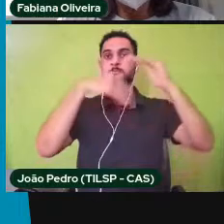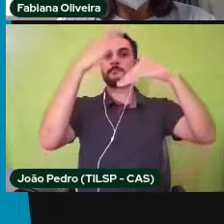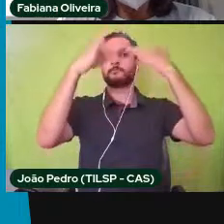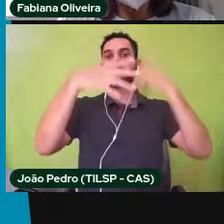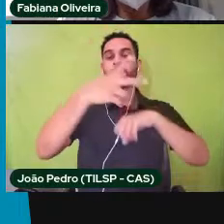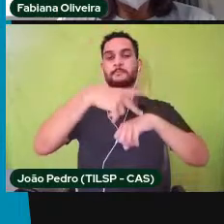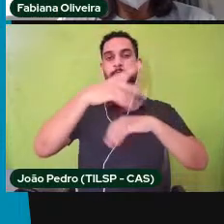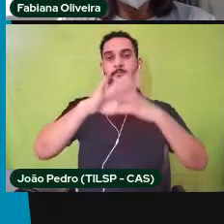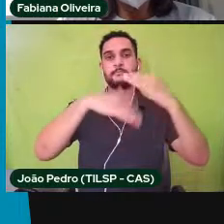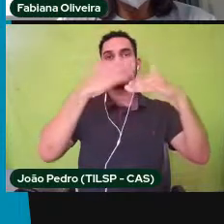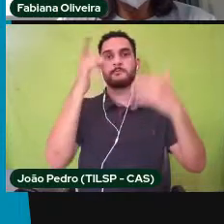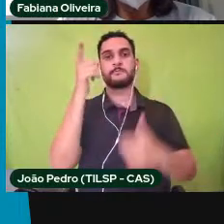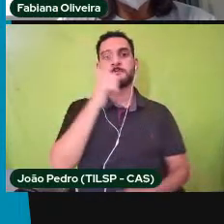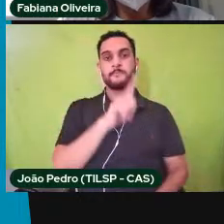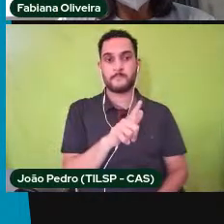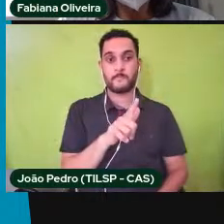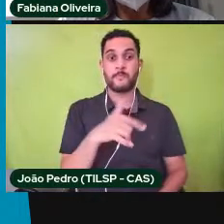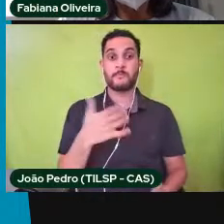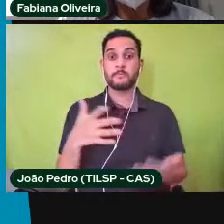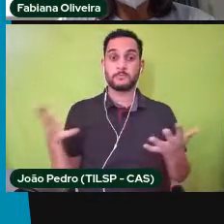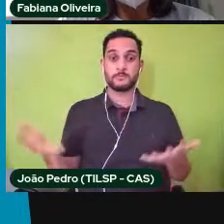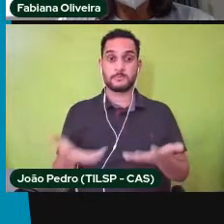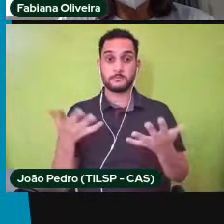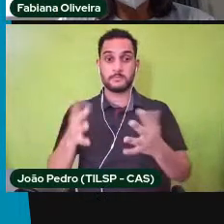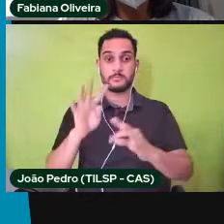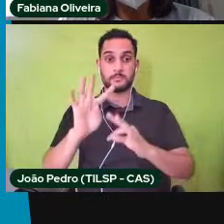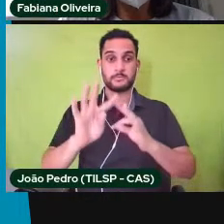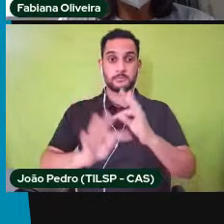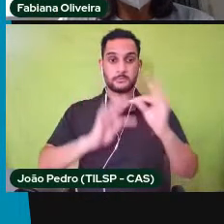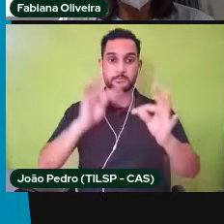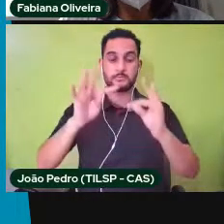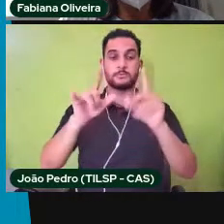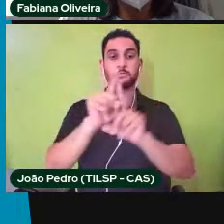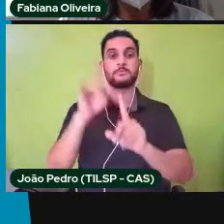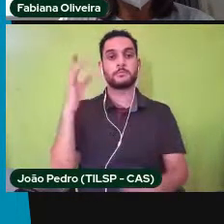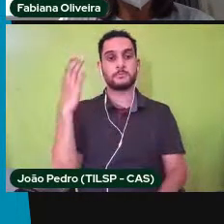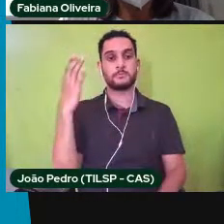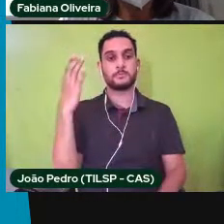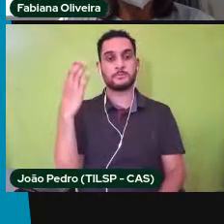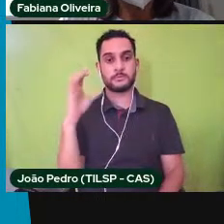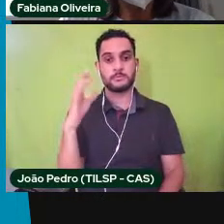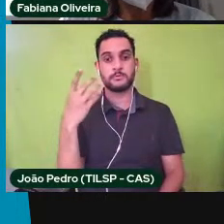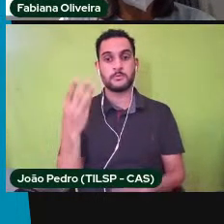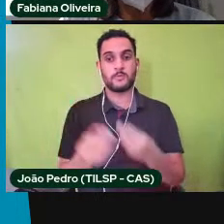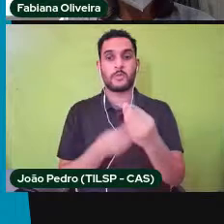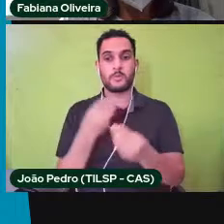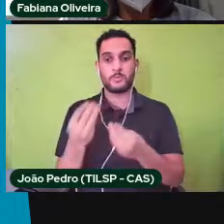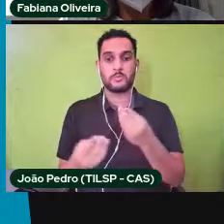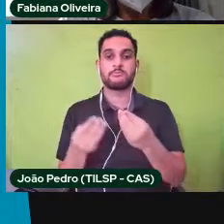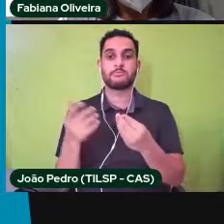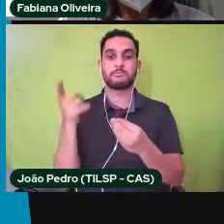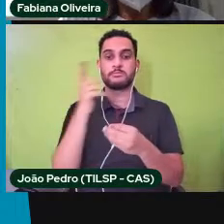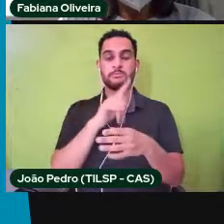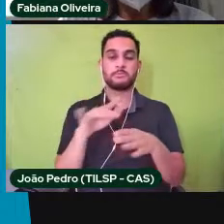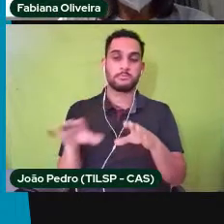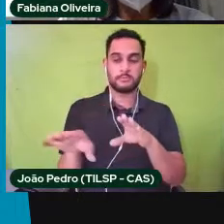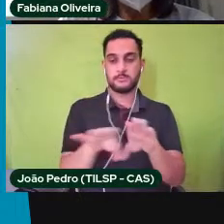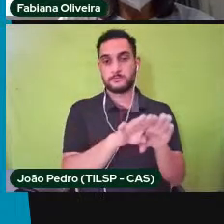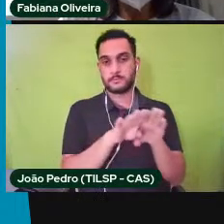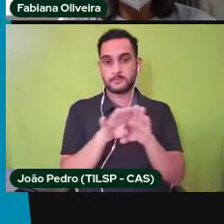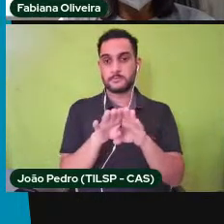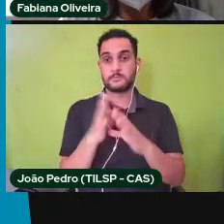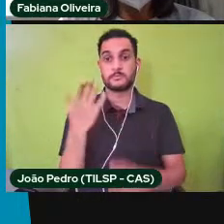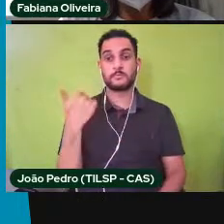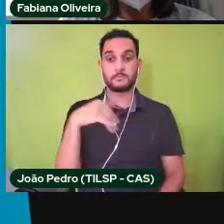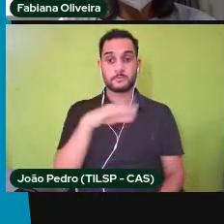do progresso científico e tecnológico, além do mais, como ponta de lança do progresso social e da igualdade. E aqui nós já